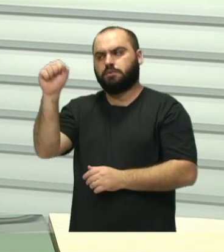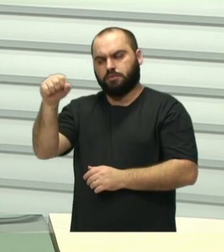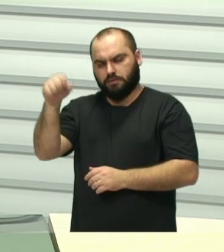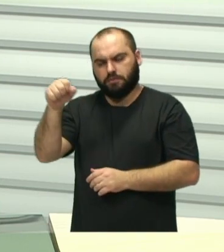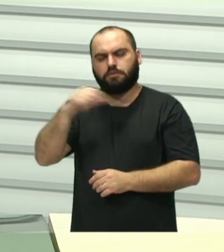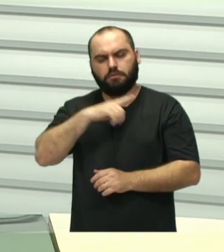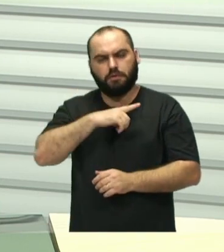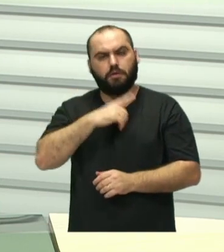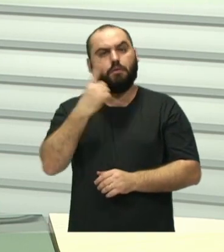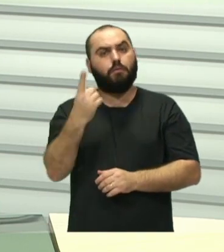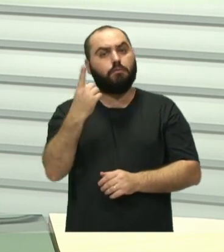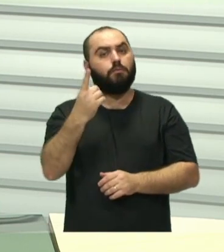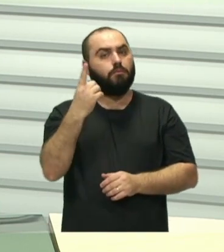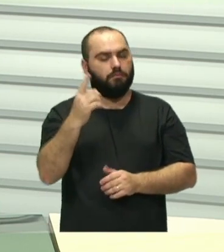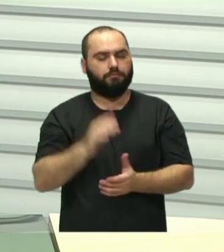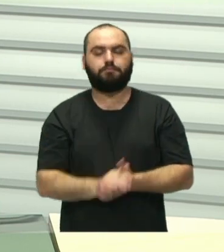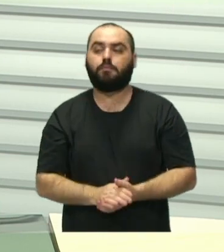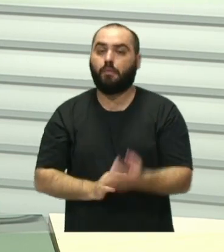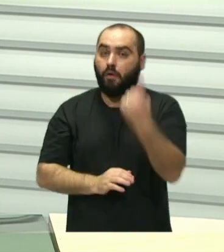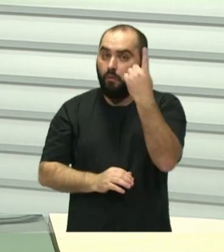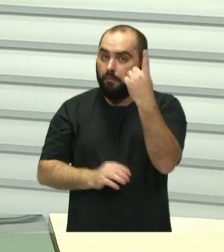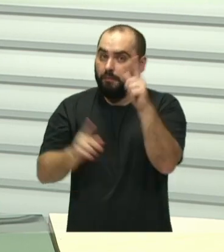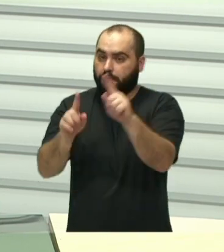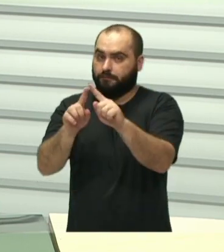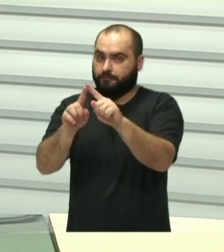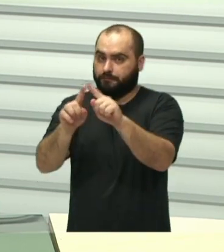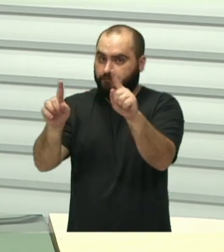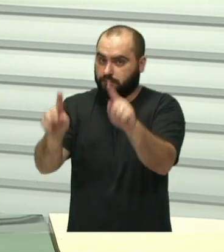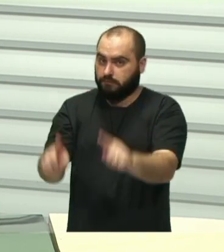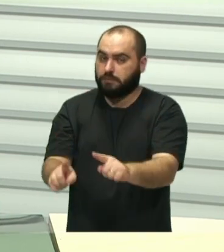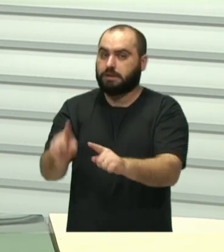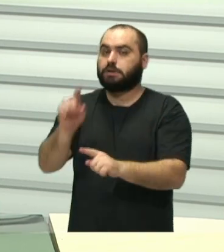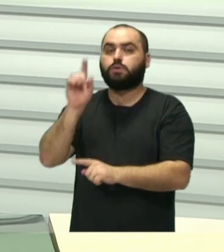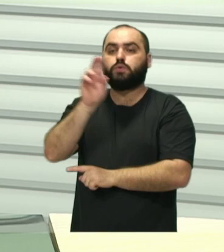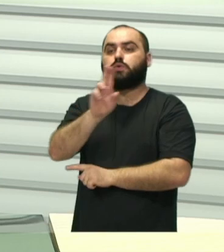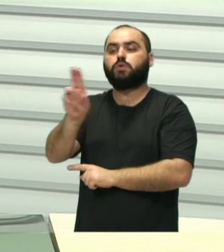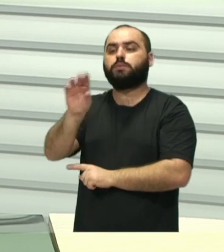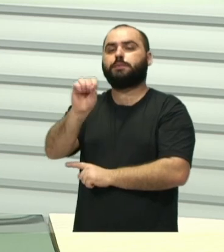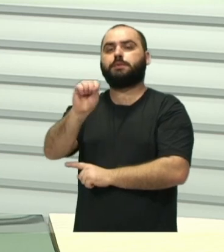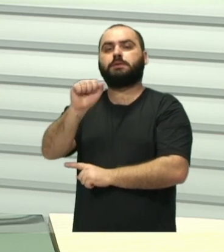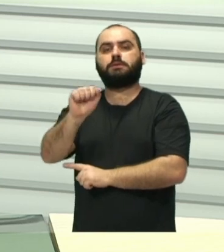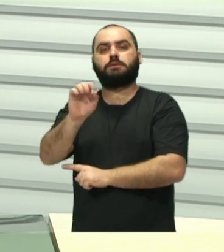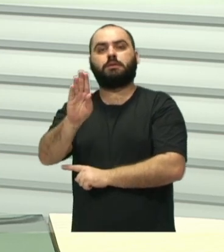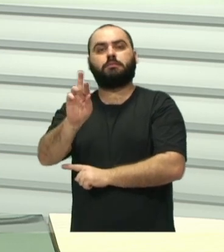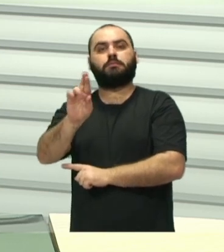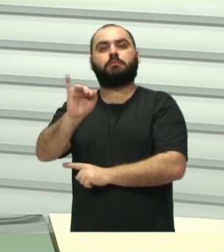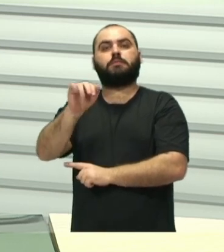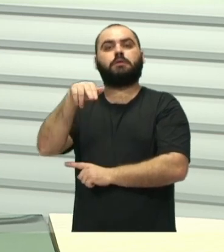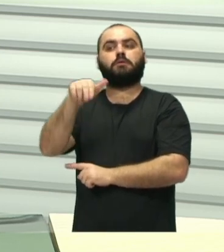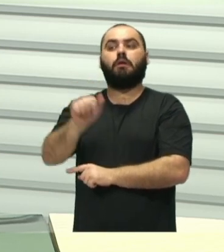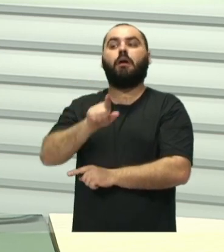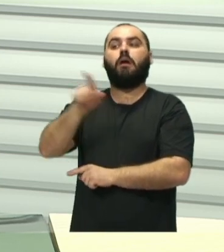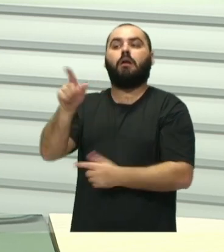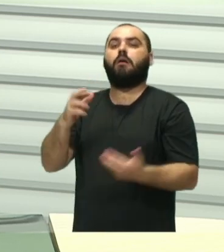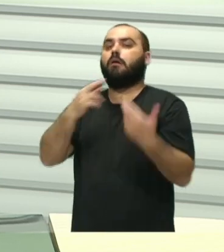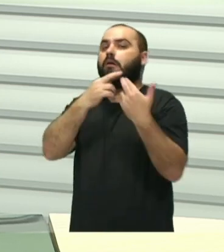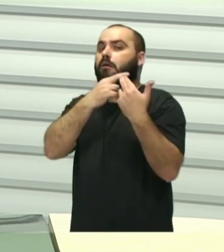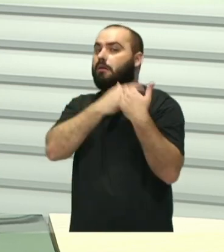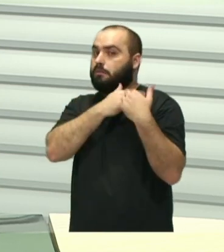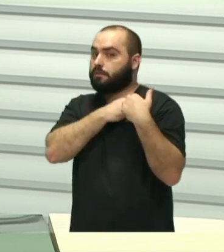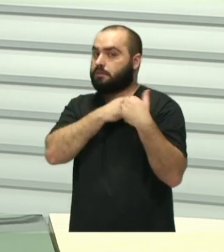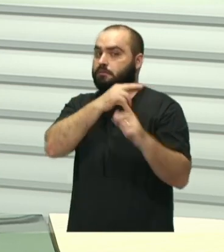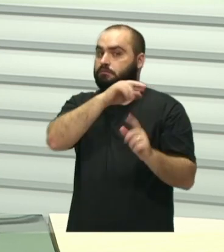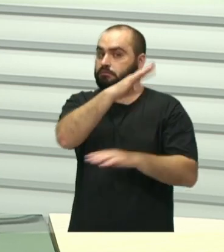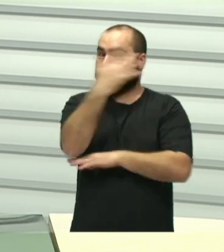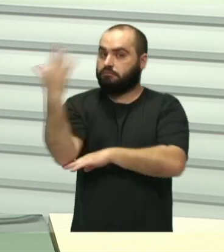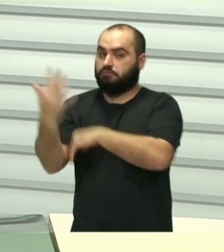onde está Camus uma servidora Sabrina é para ela cuidar Ou está à frente da comissão é do ambiente da casa aquela que complementá-la pelo